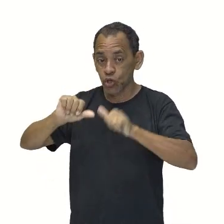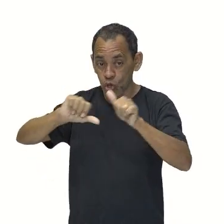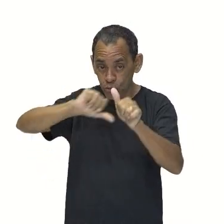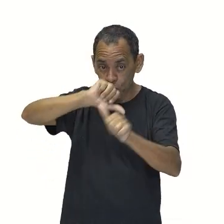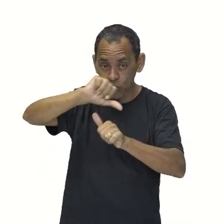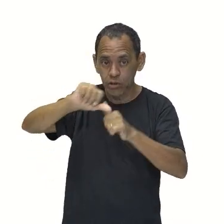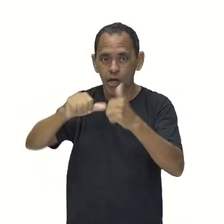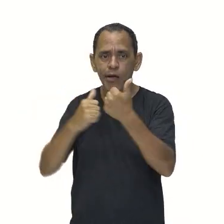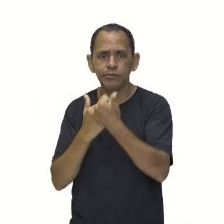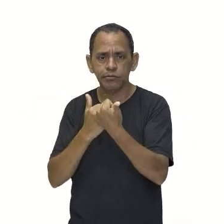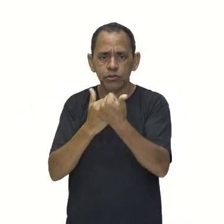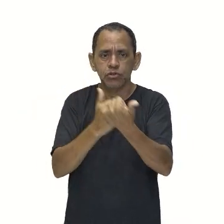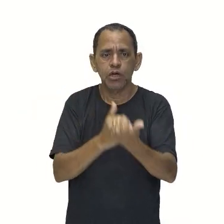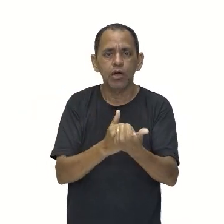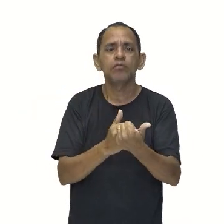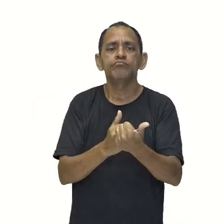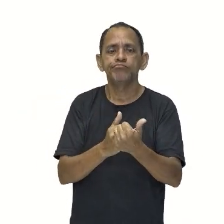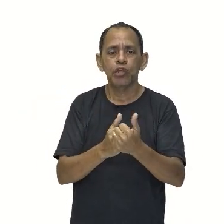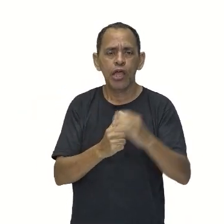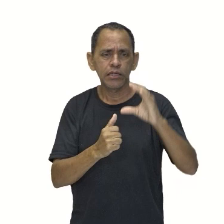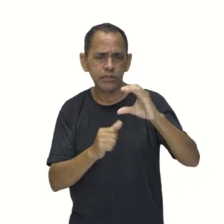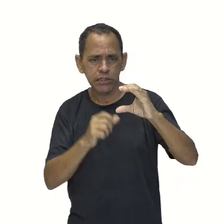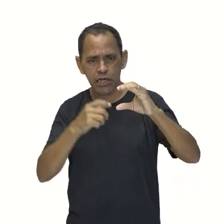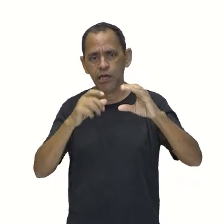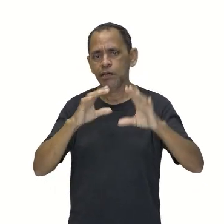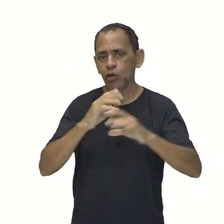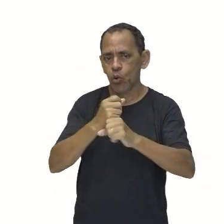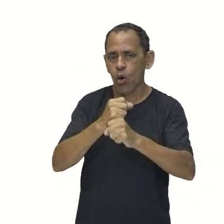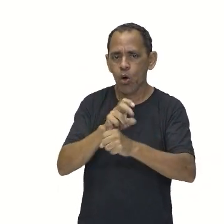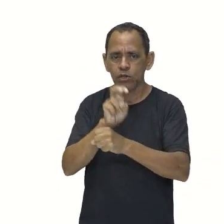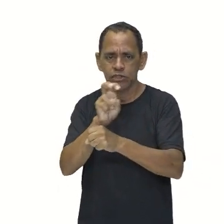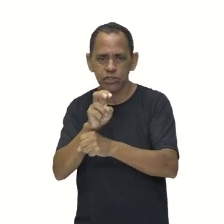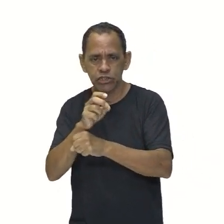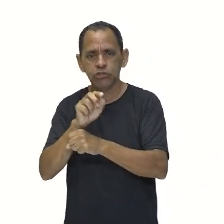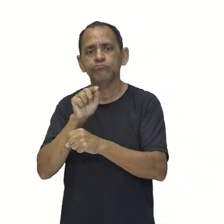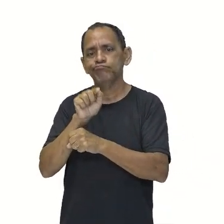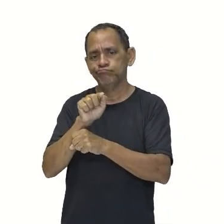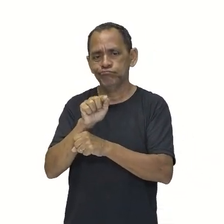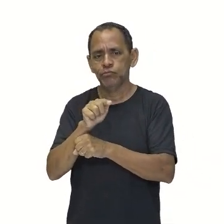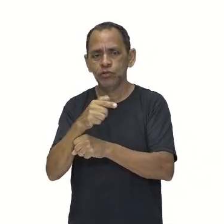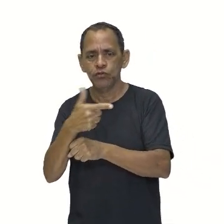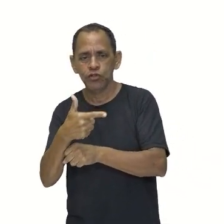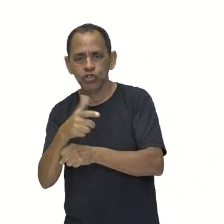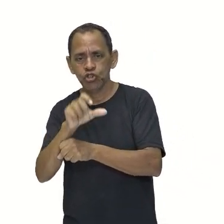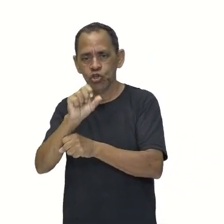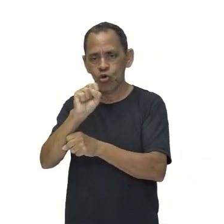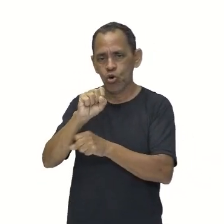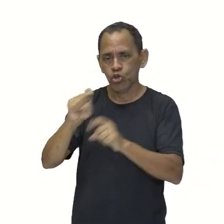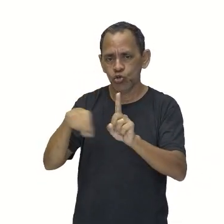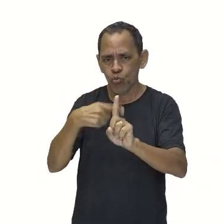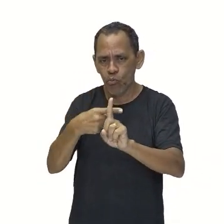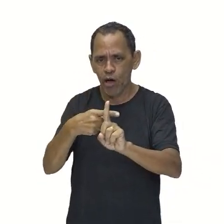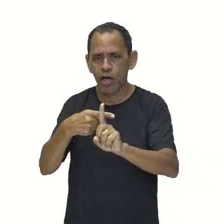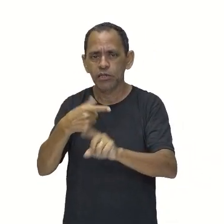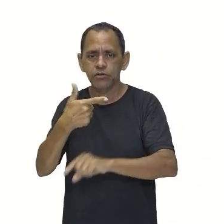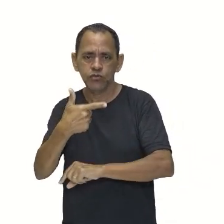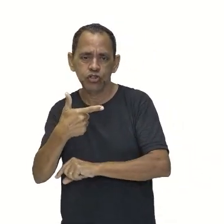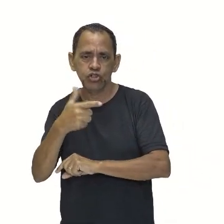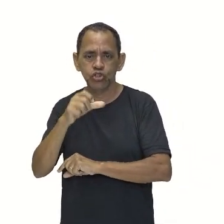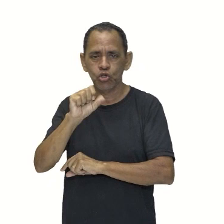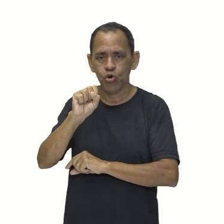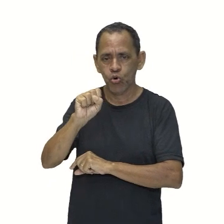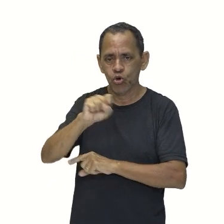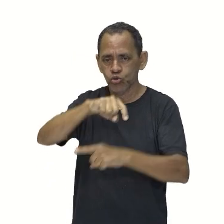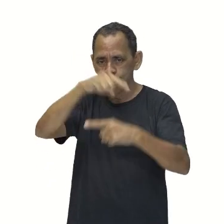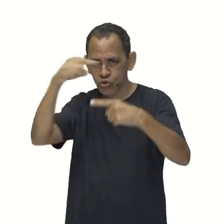ó, 5 vezes 28 mais 28, tudo isso